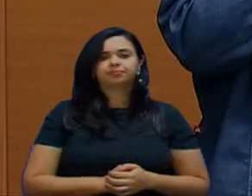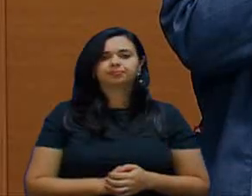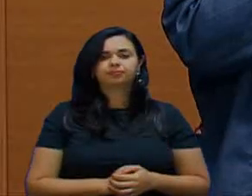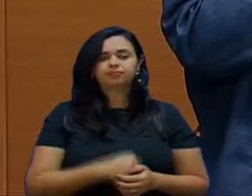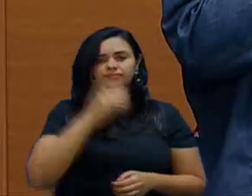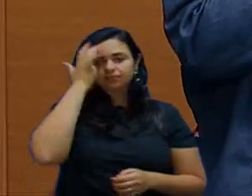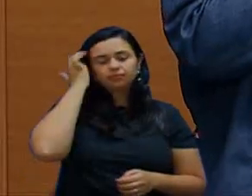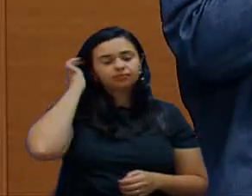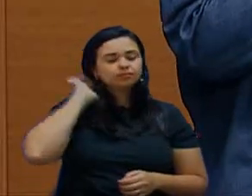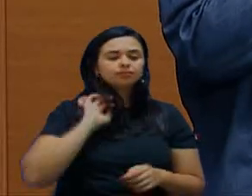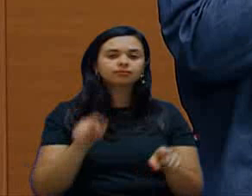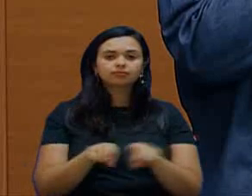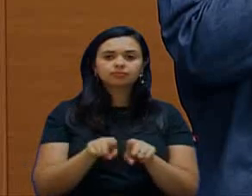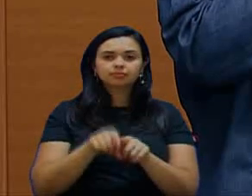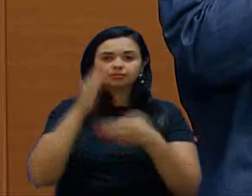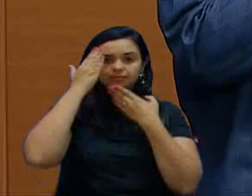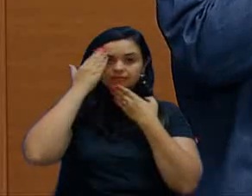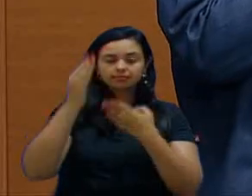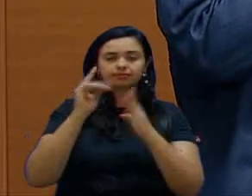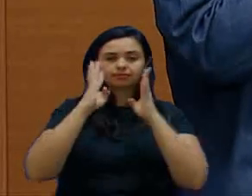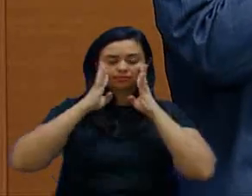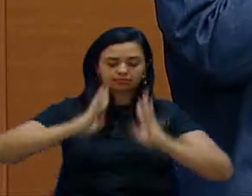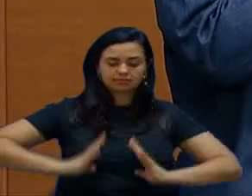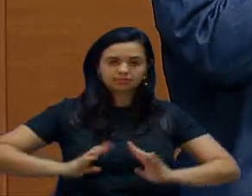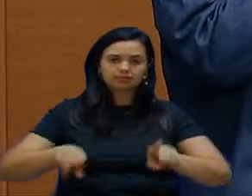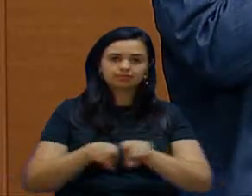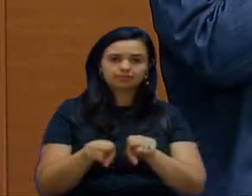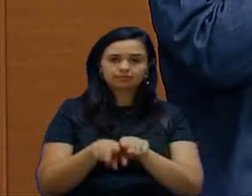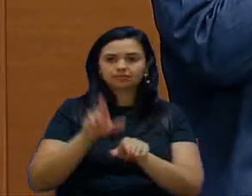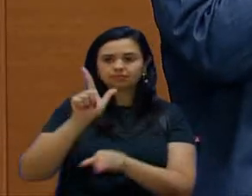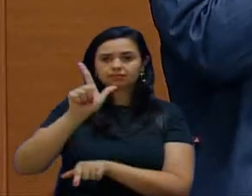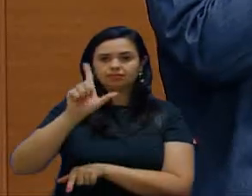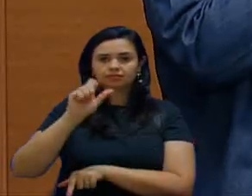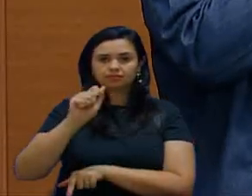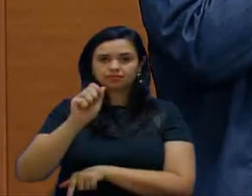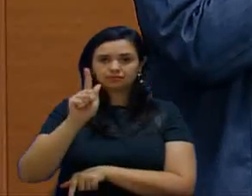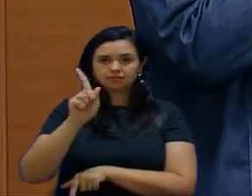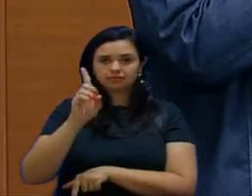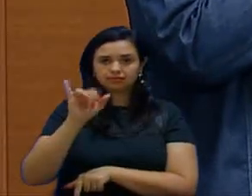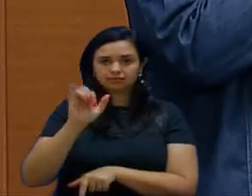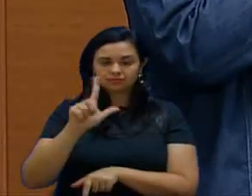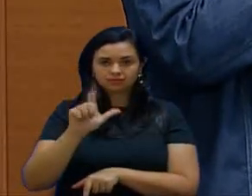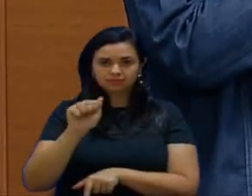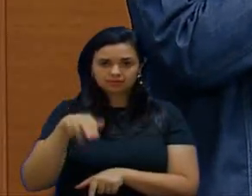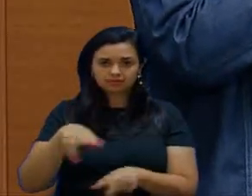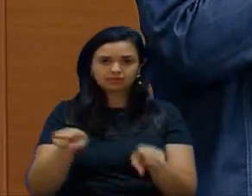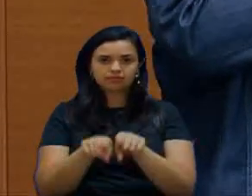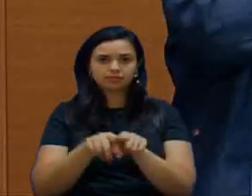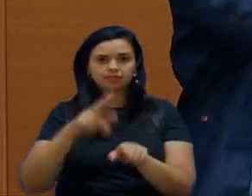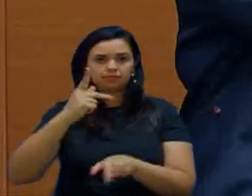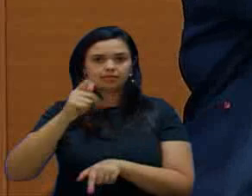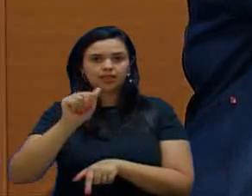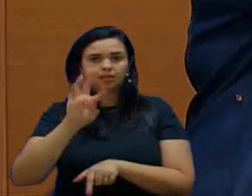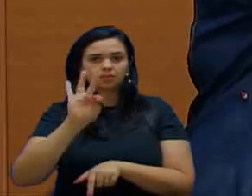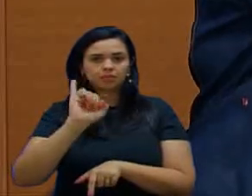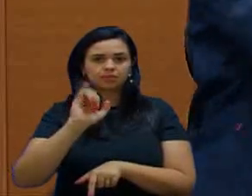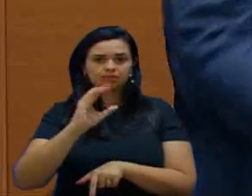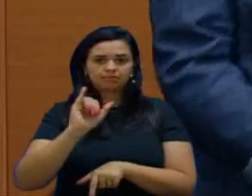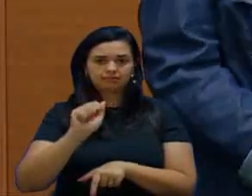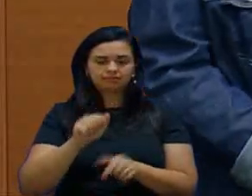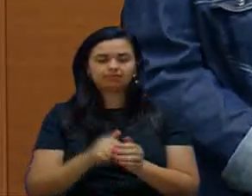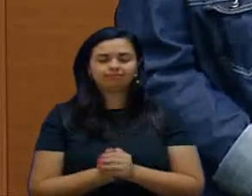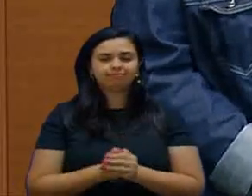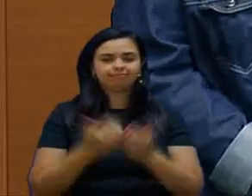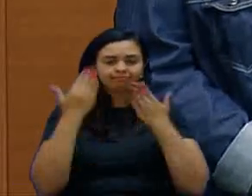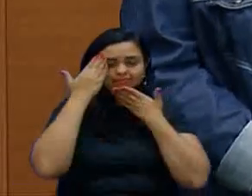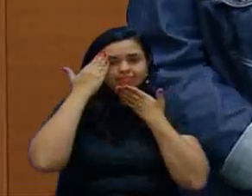agradecer a todos vocês, né, por me ouvirem nesse momento, e agradecer ao Dylan mais uma vez, a Patrícia, Rose, obrigada.